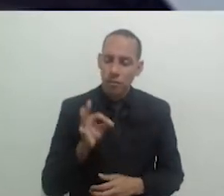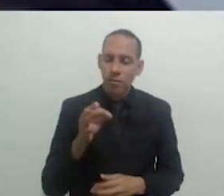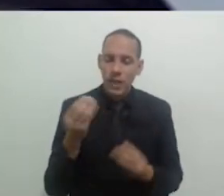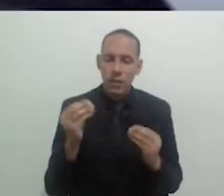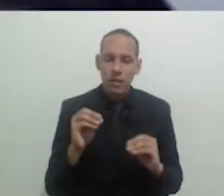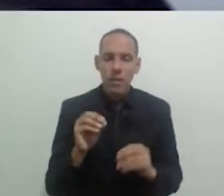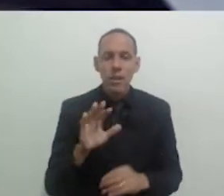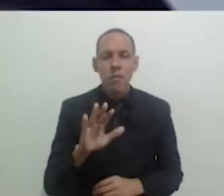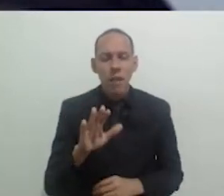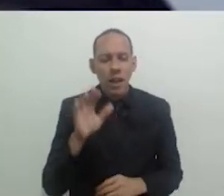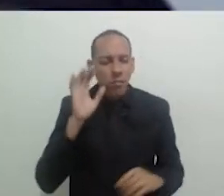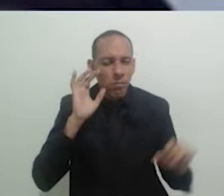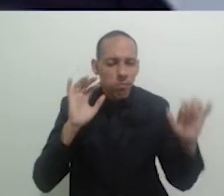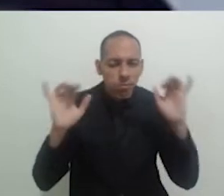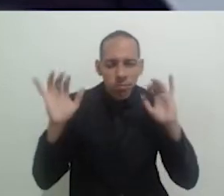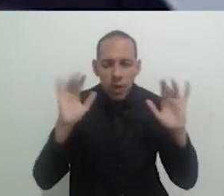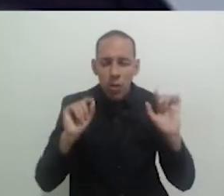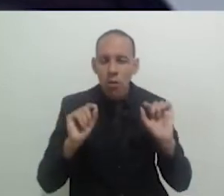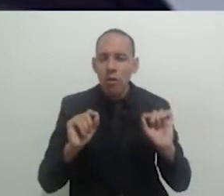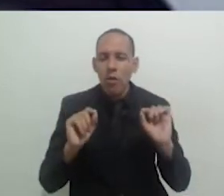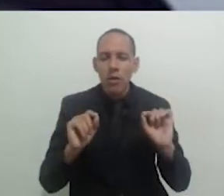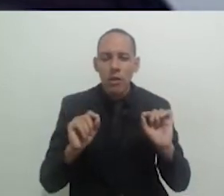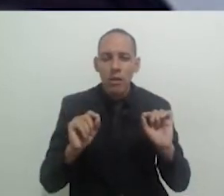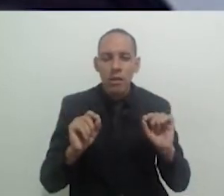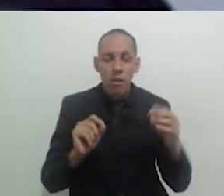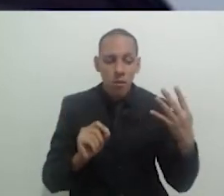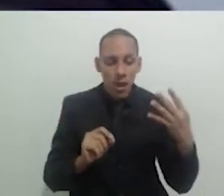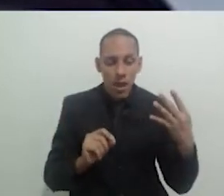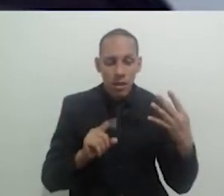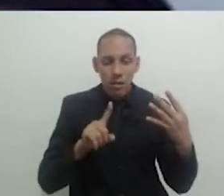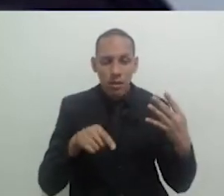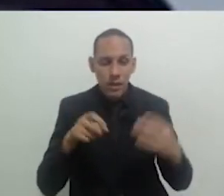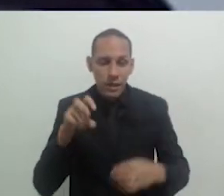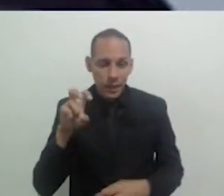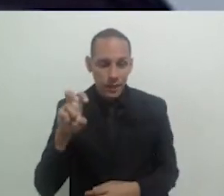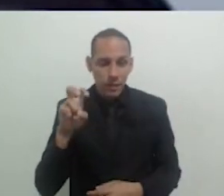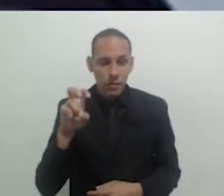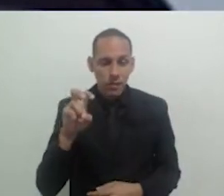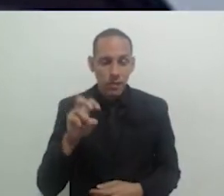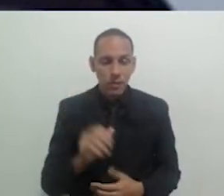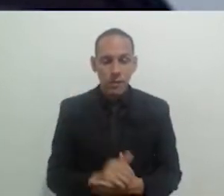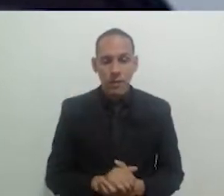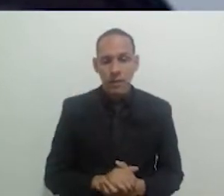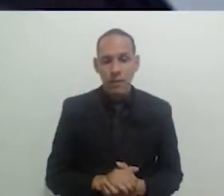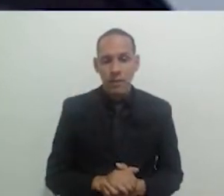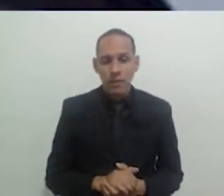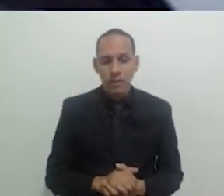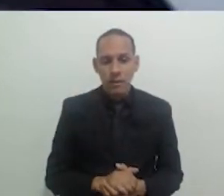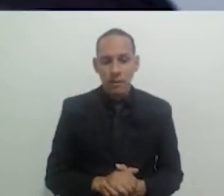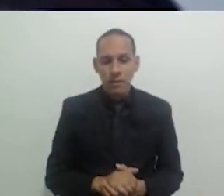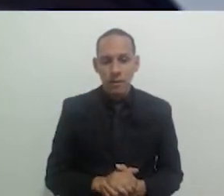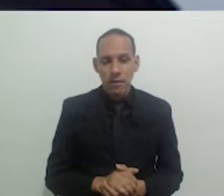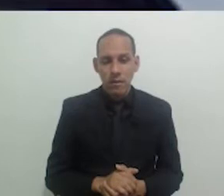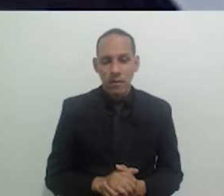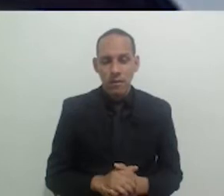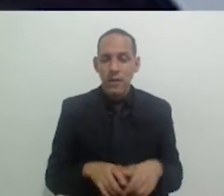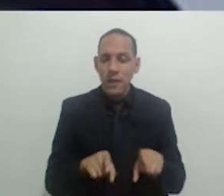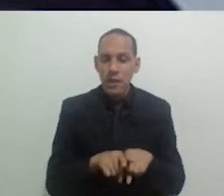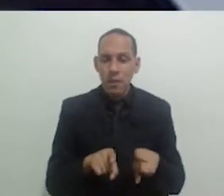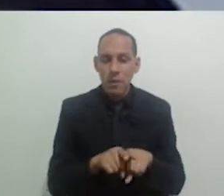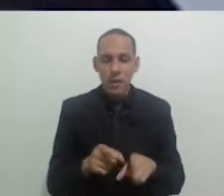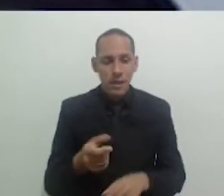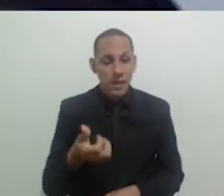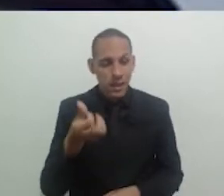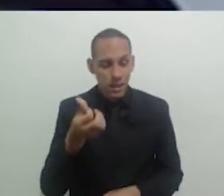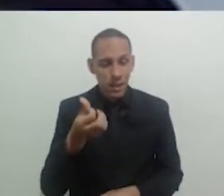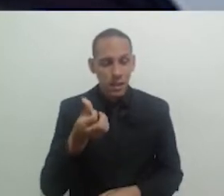considerando o 4 e o 5. Né? O 4 e o 5. E o 6º, que